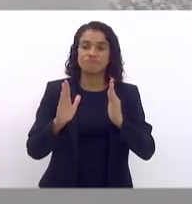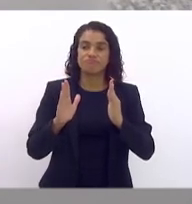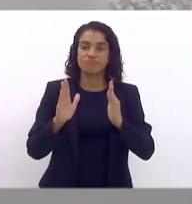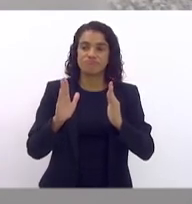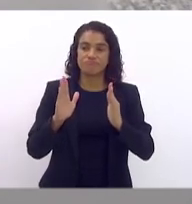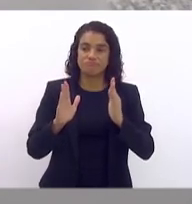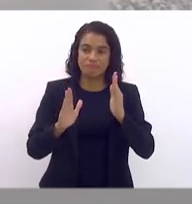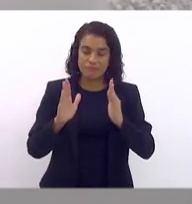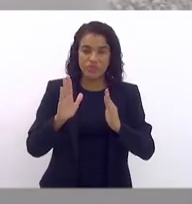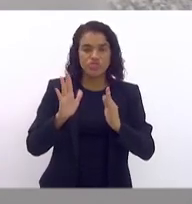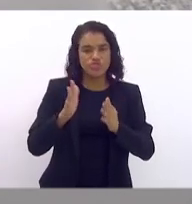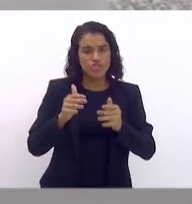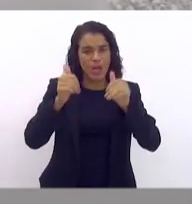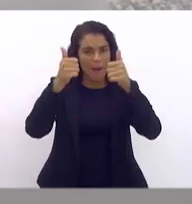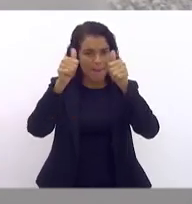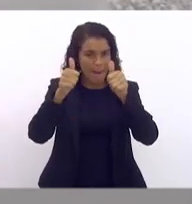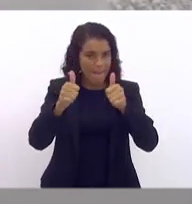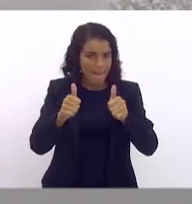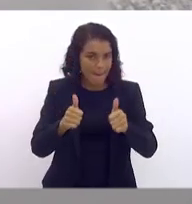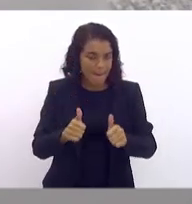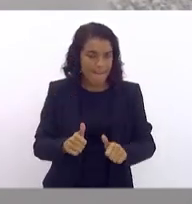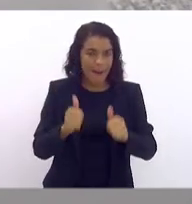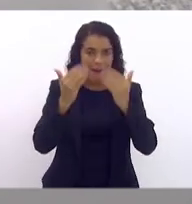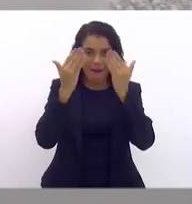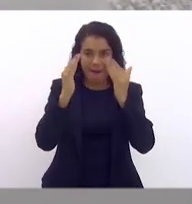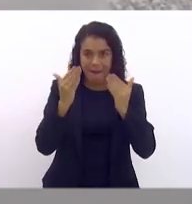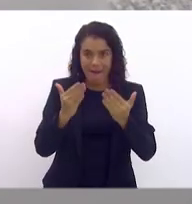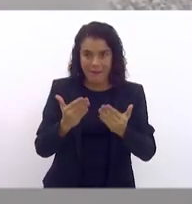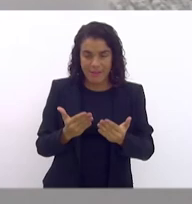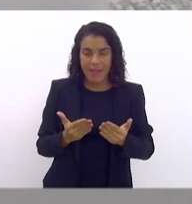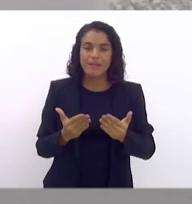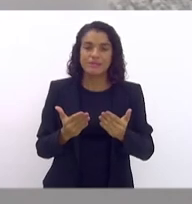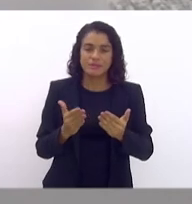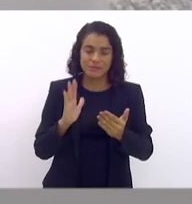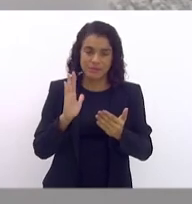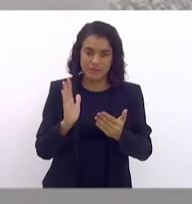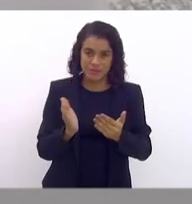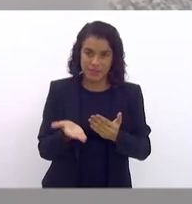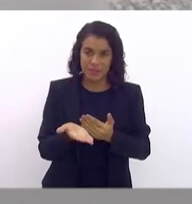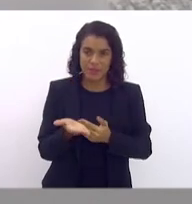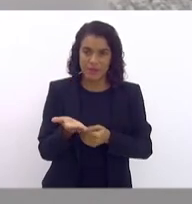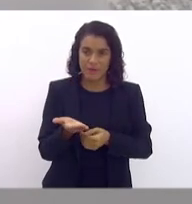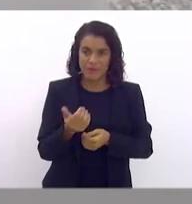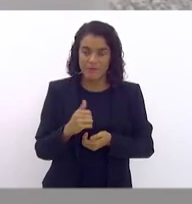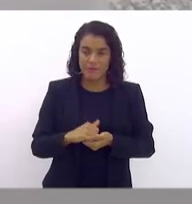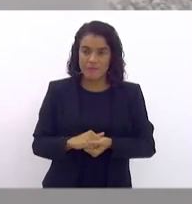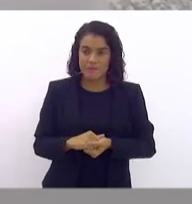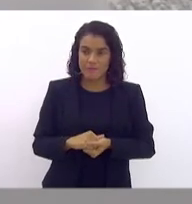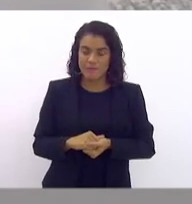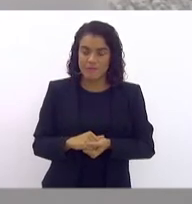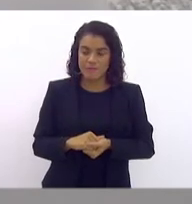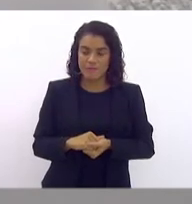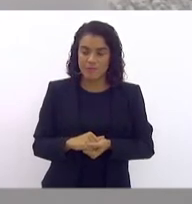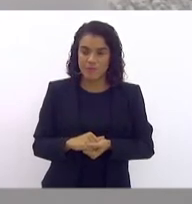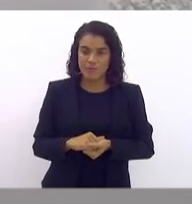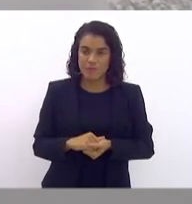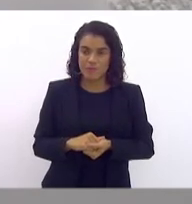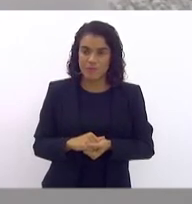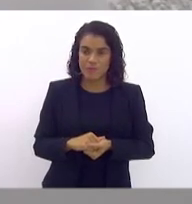já até analisei como fui fui me tornei membro né da de última hora dessa comissão né